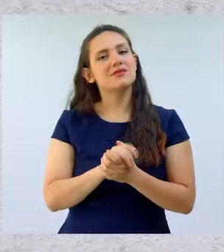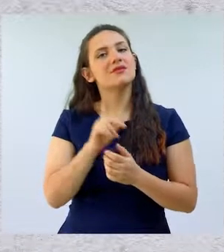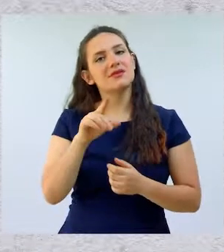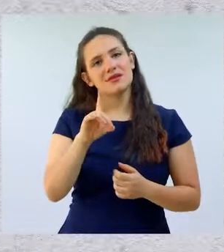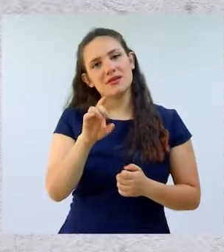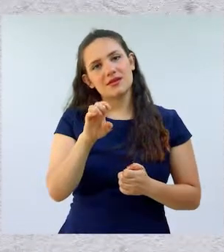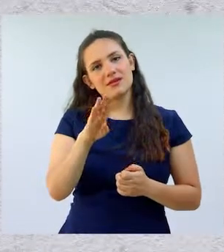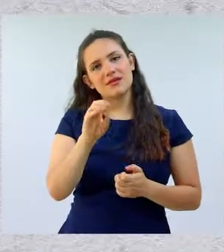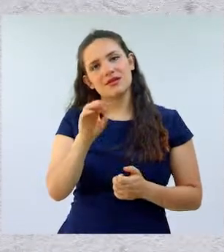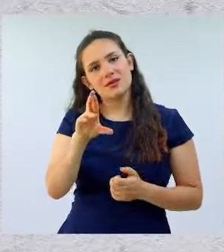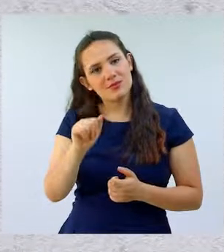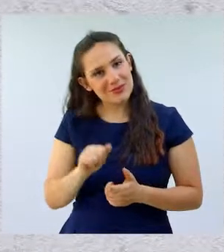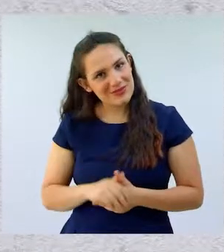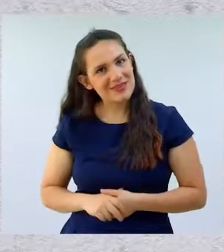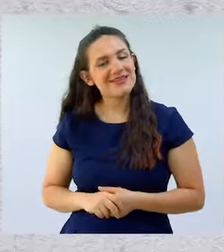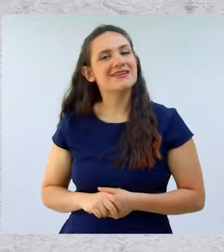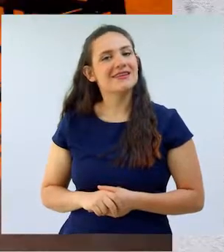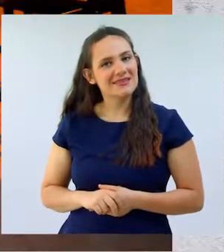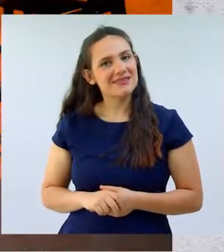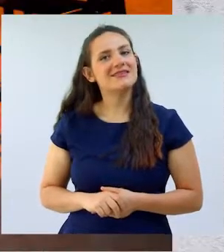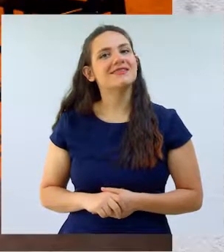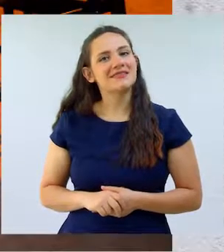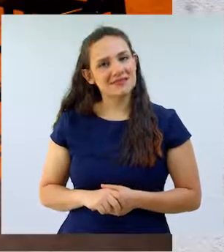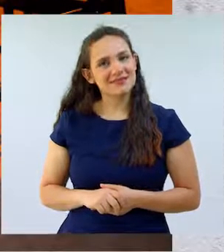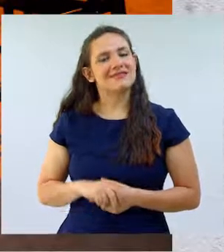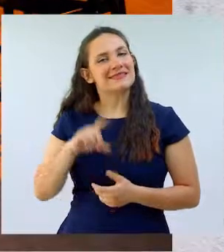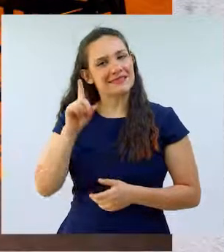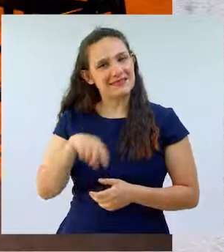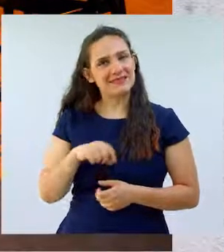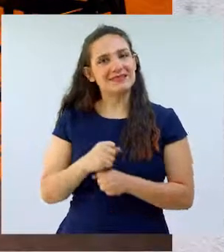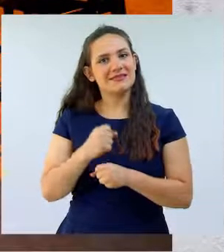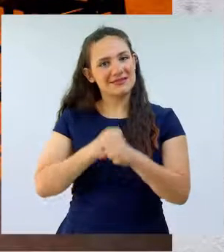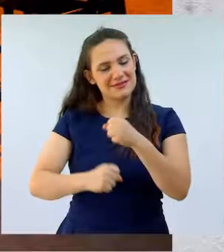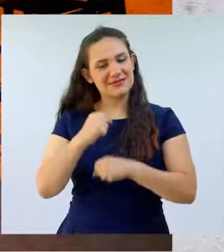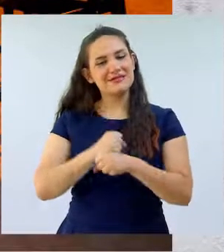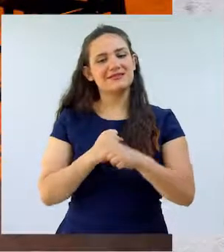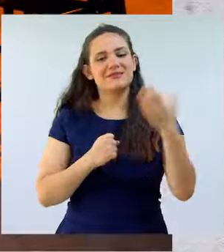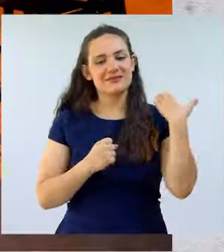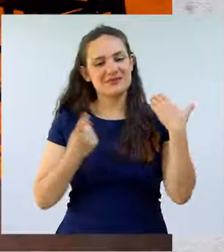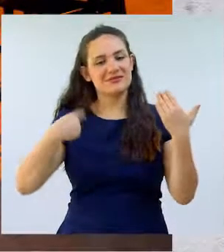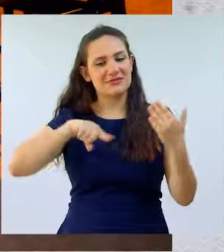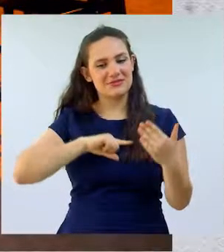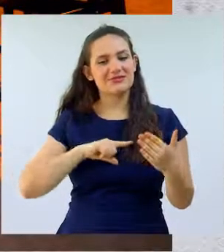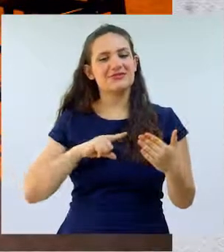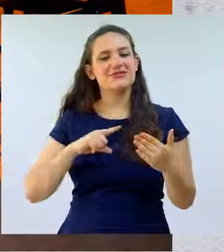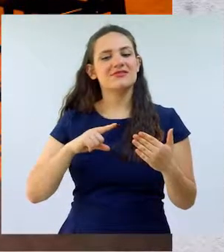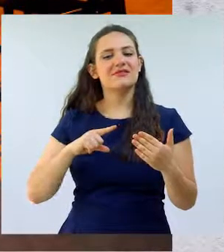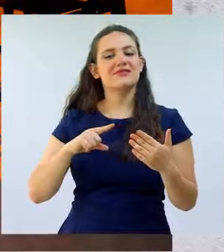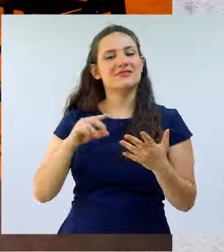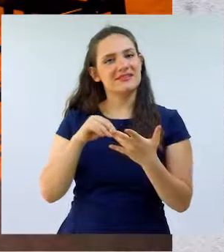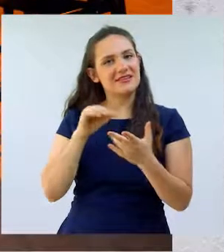aqui do meu lado, minha companheira, me acompanha. Os olhos vibrando. Casamos o ano passado, foi um casamento